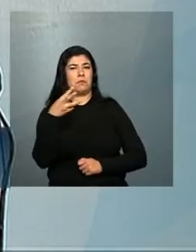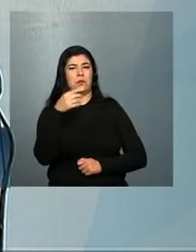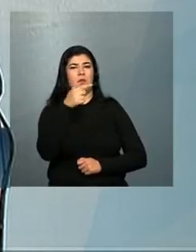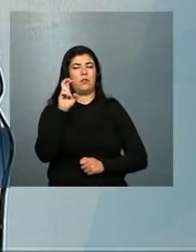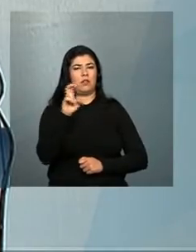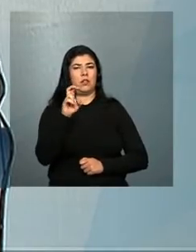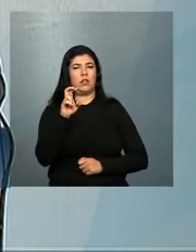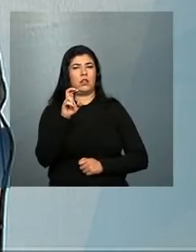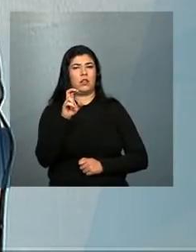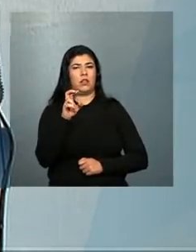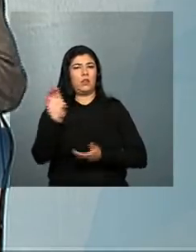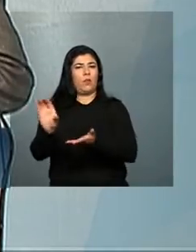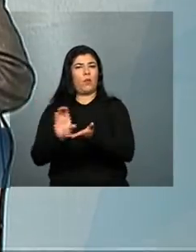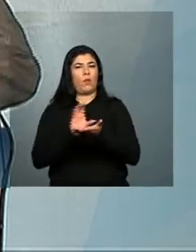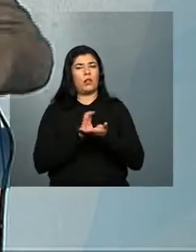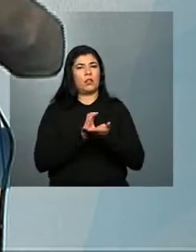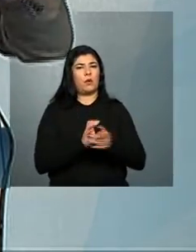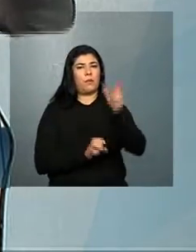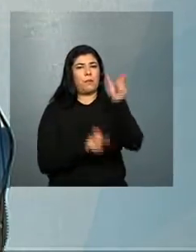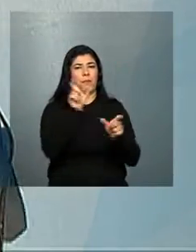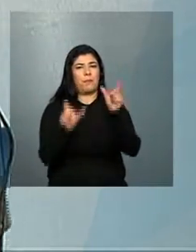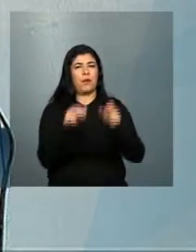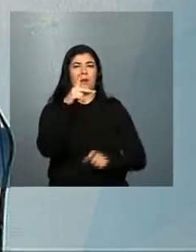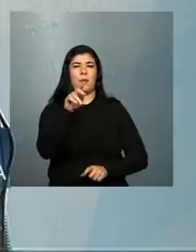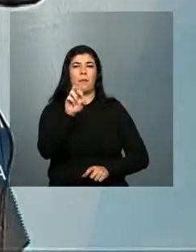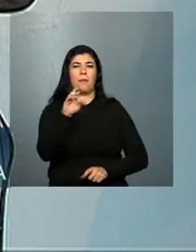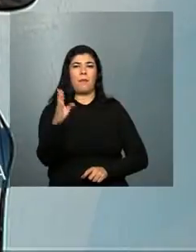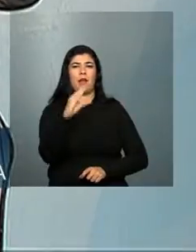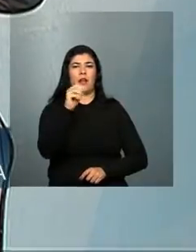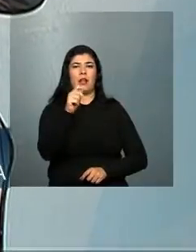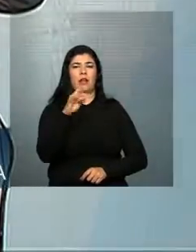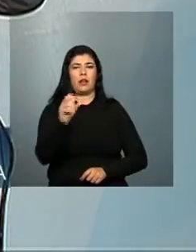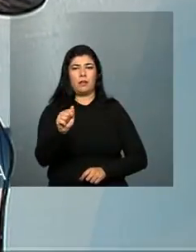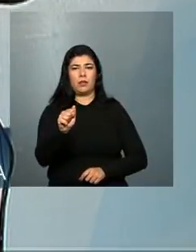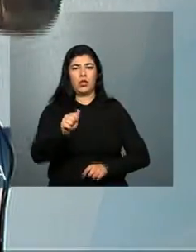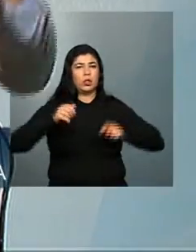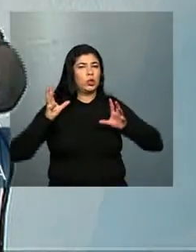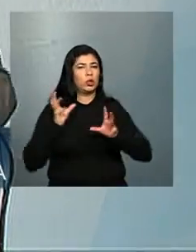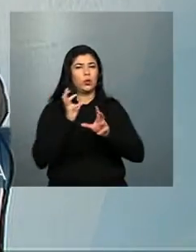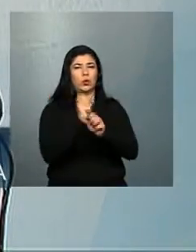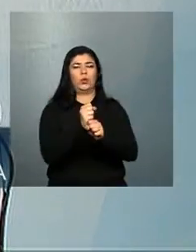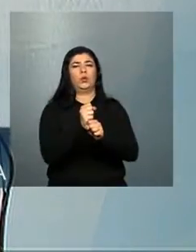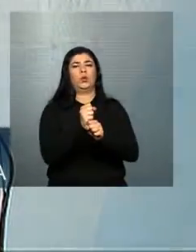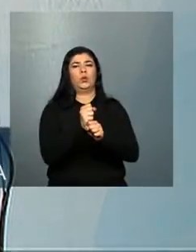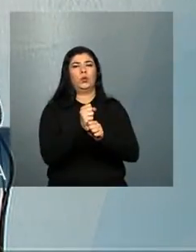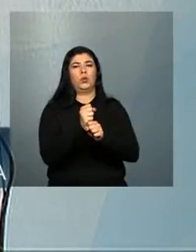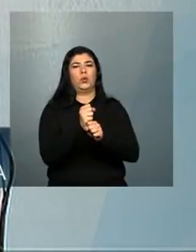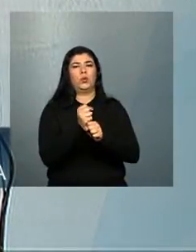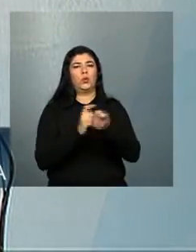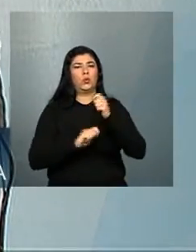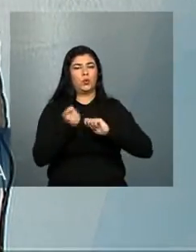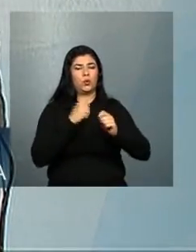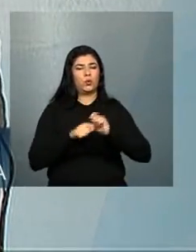arrecadação per capita. O que quer dizer isso? Juntando tudo que a Bahia arrecada, dividindo pela população,